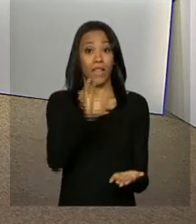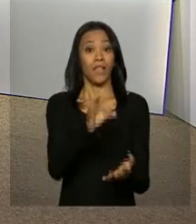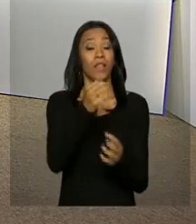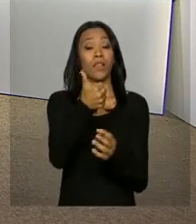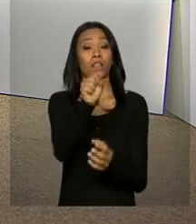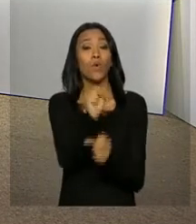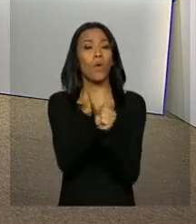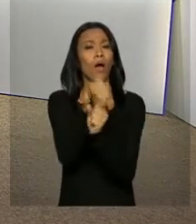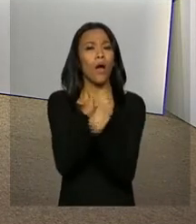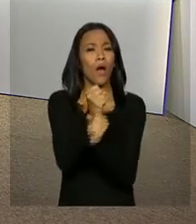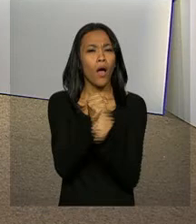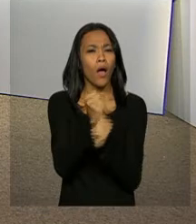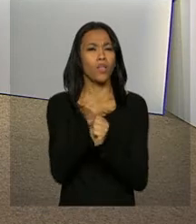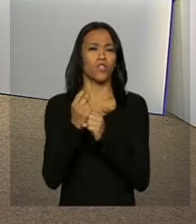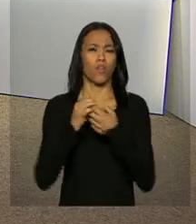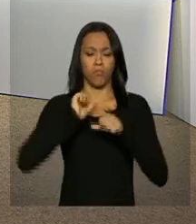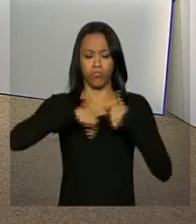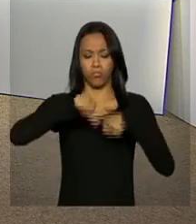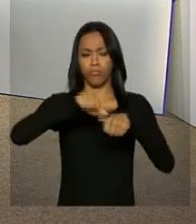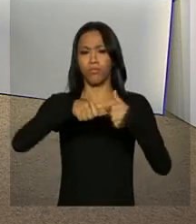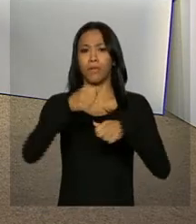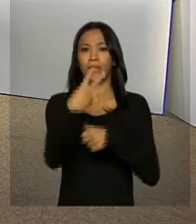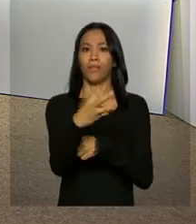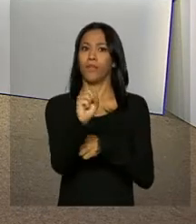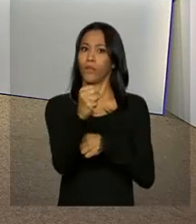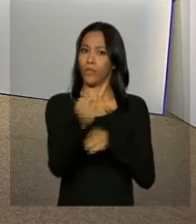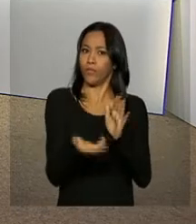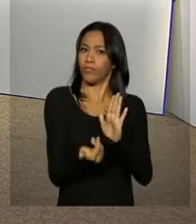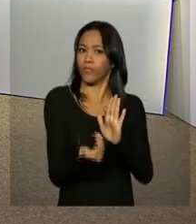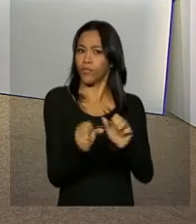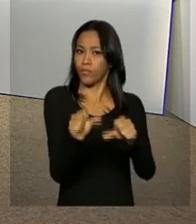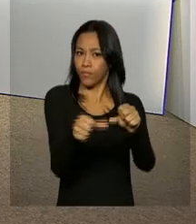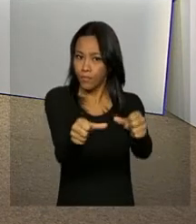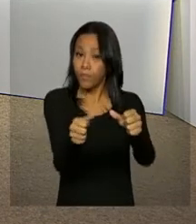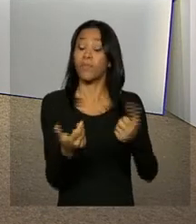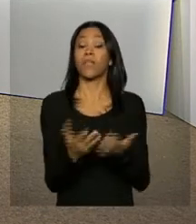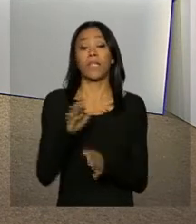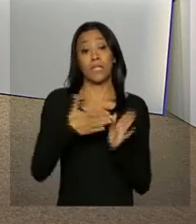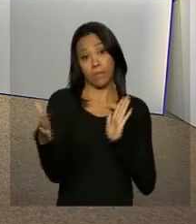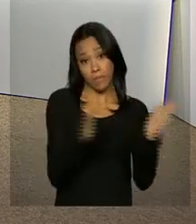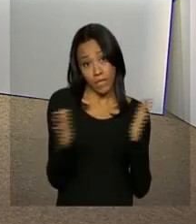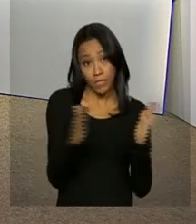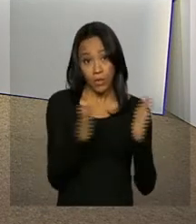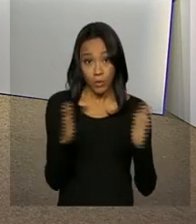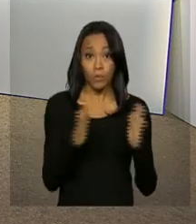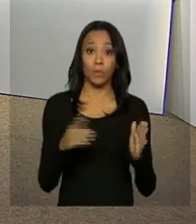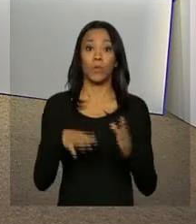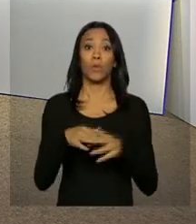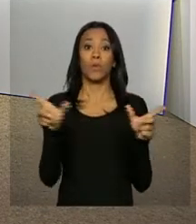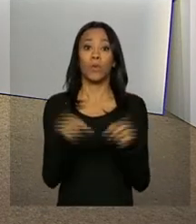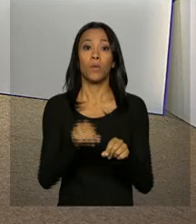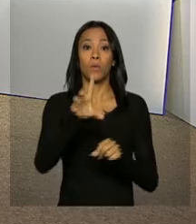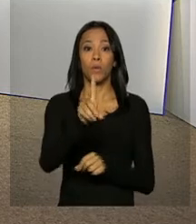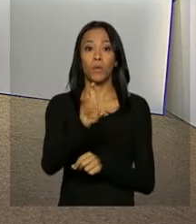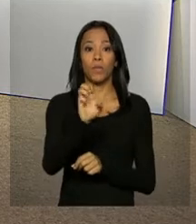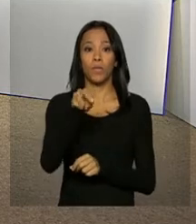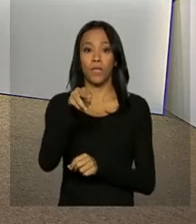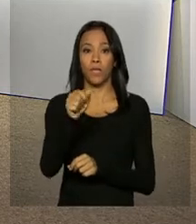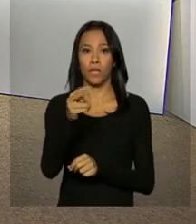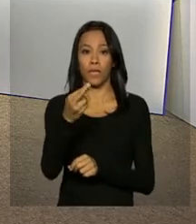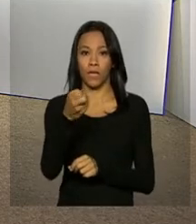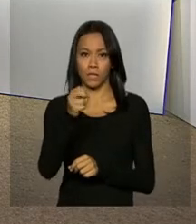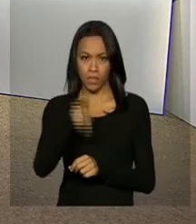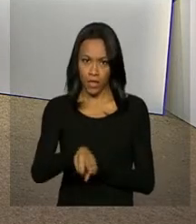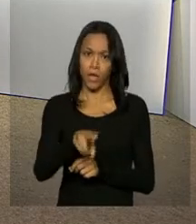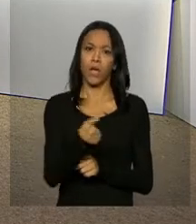foi criado sofreu 38 alterações nesse período segundo o departamento Nacional de Trânsito Denatran a frota de automóveis